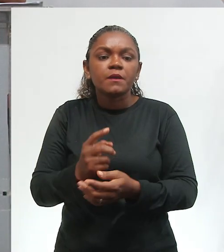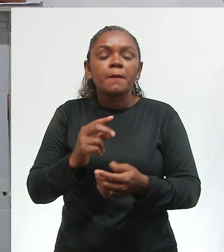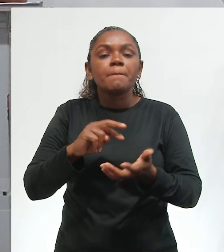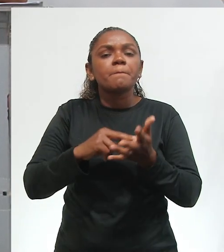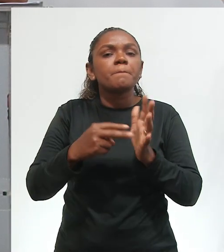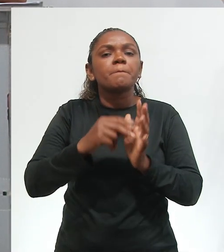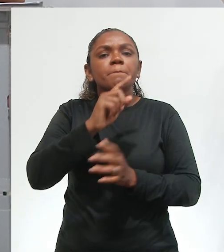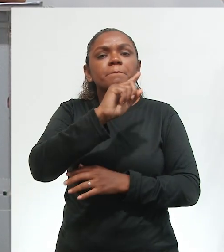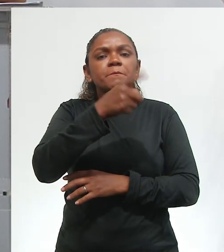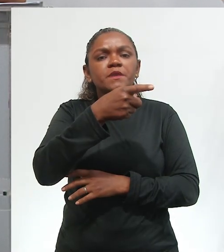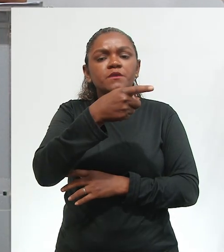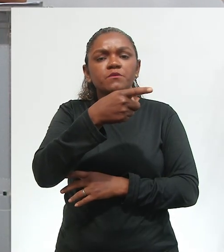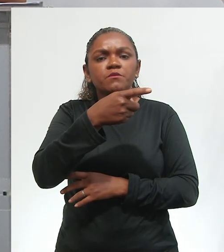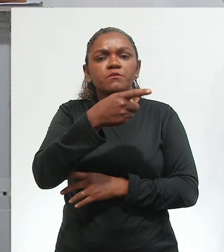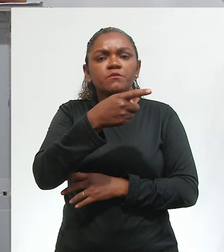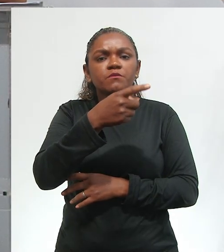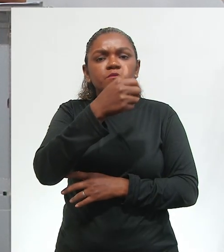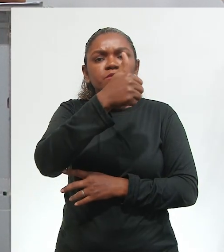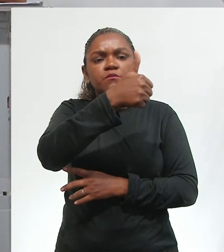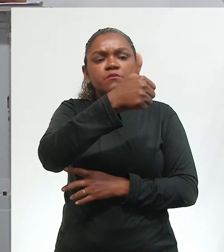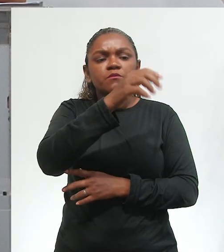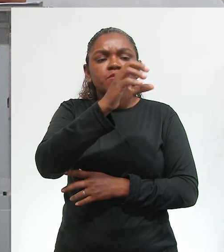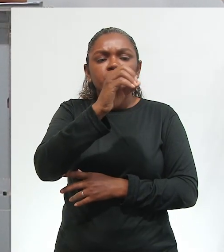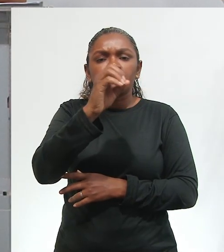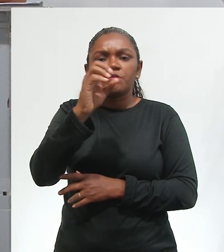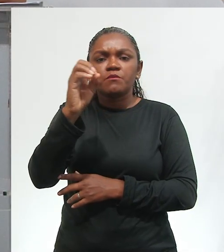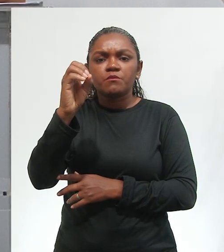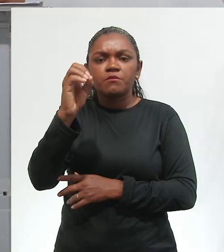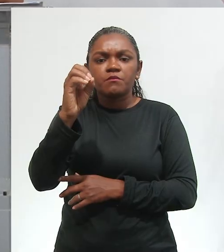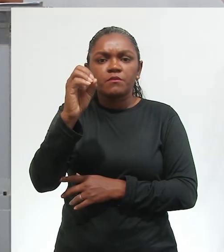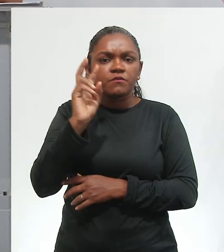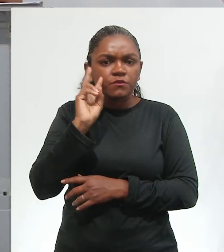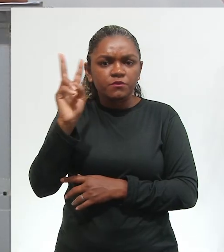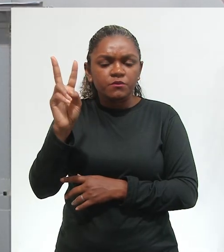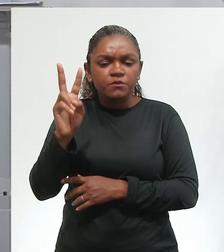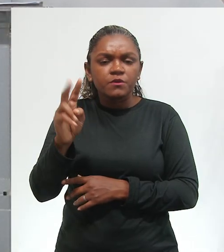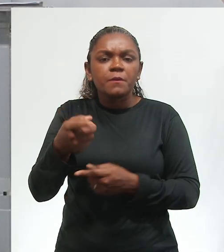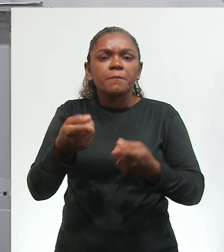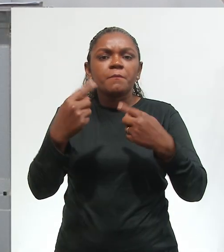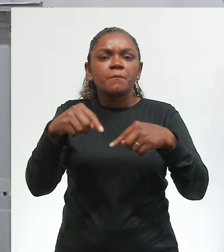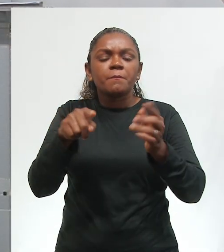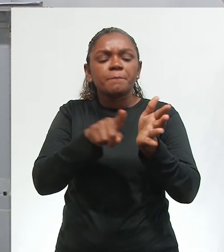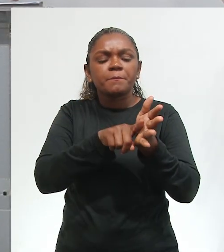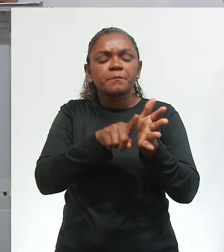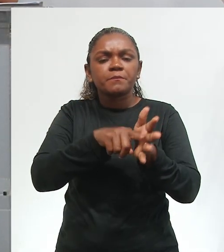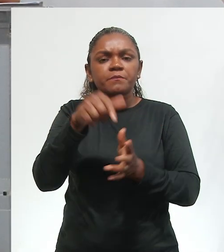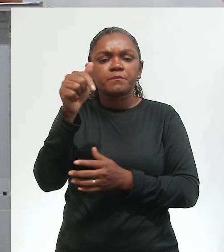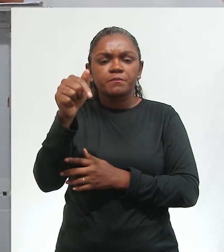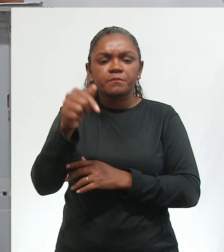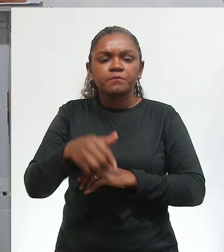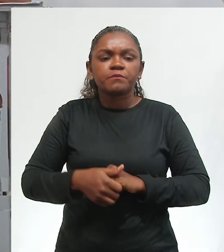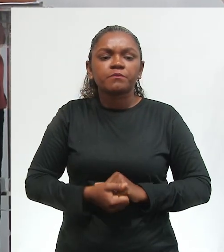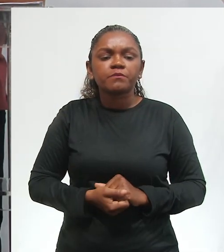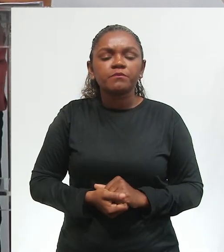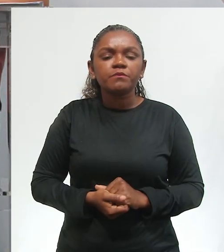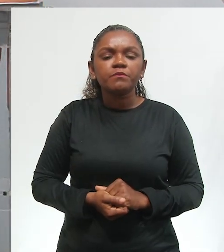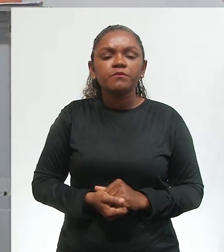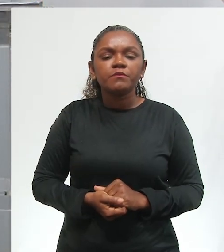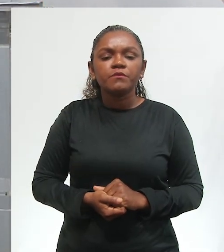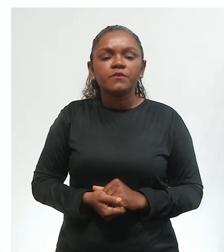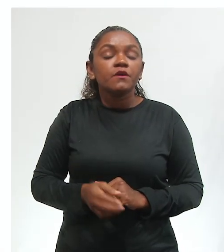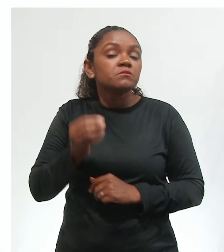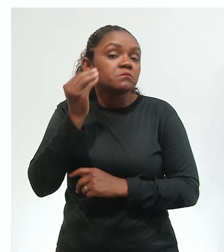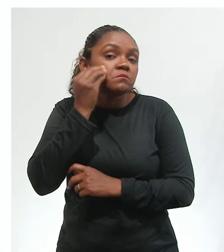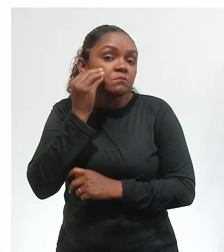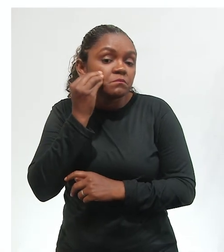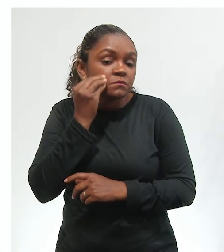1000 menos 7 pode parecer difícil para o aluno, que ele tem que pedir emprestado. Vamos usar essa técnica de tirar um de cima e tirar um de baixo?